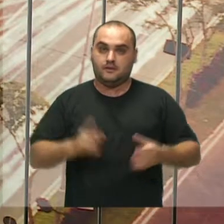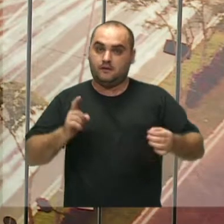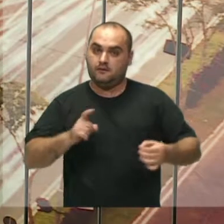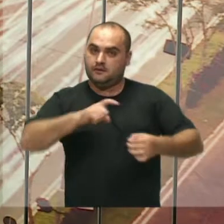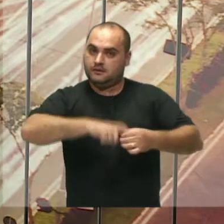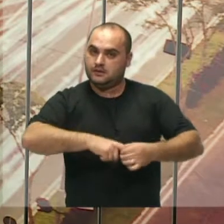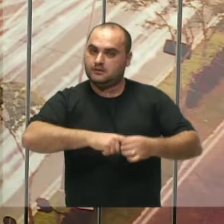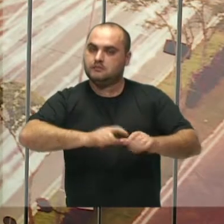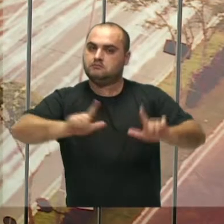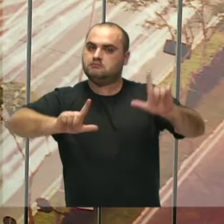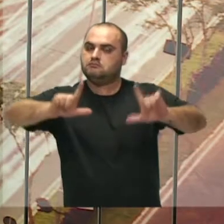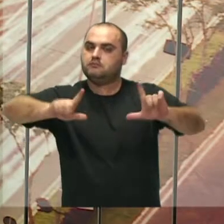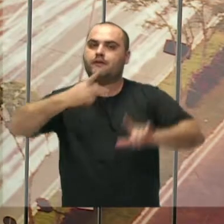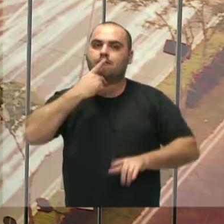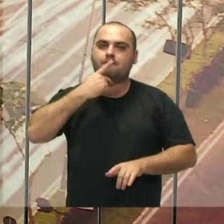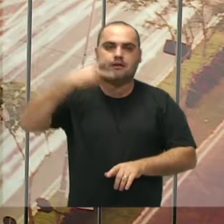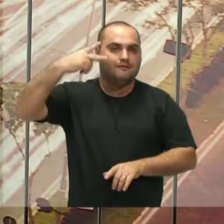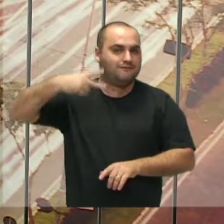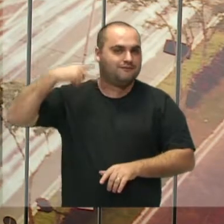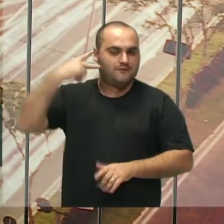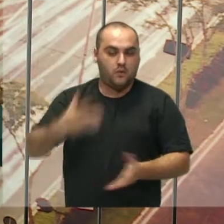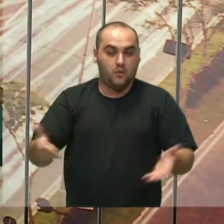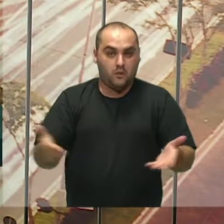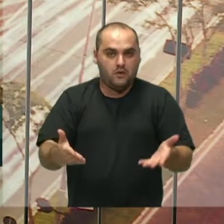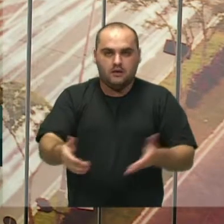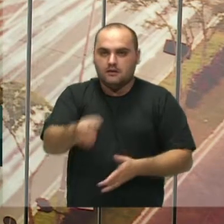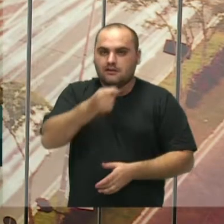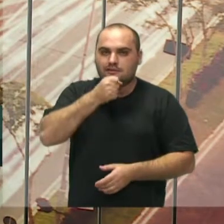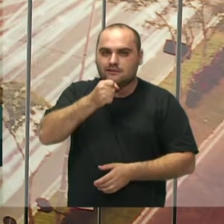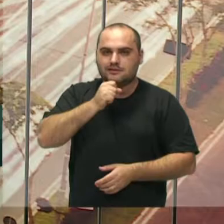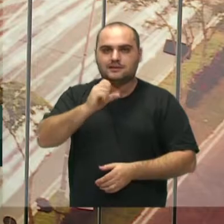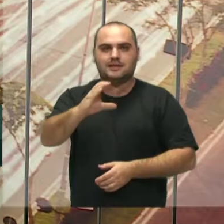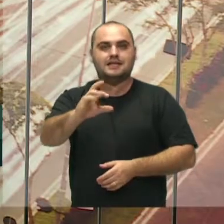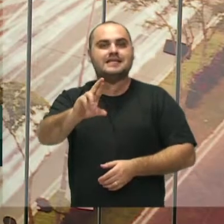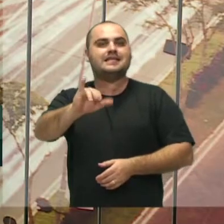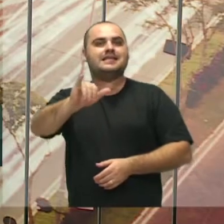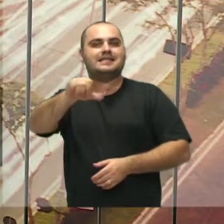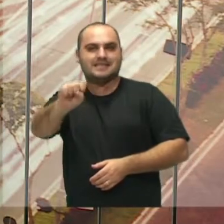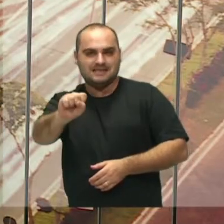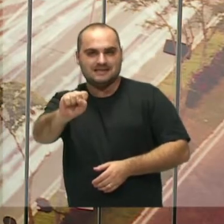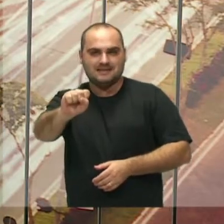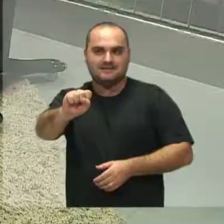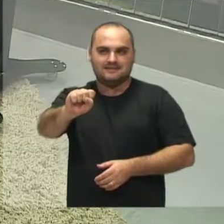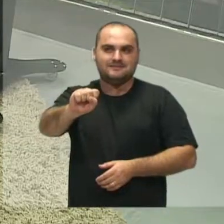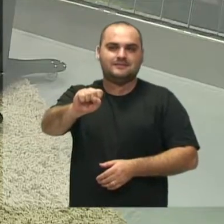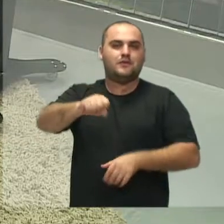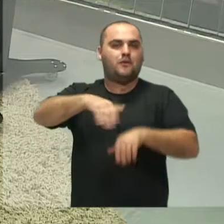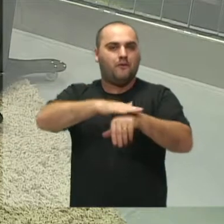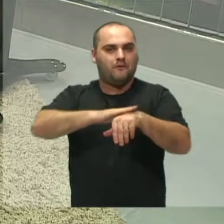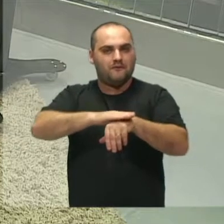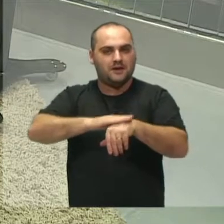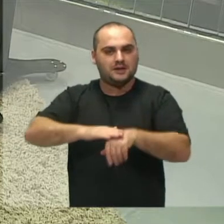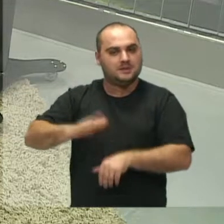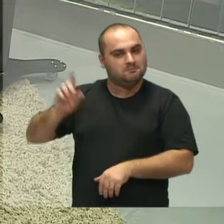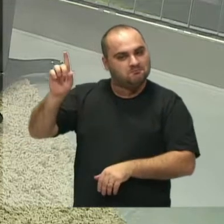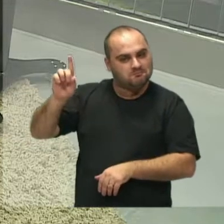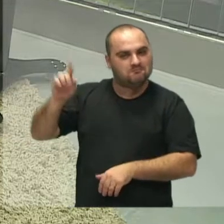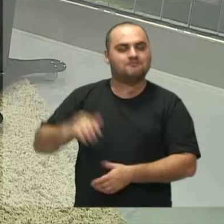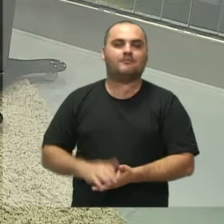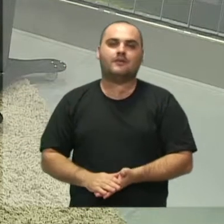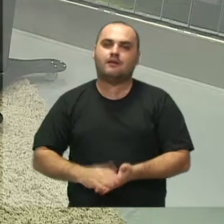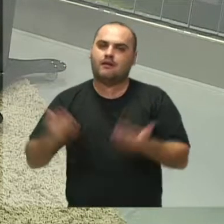Voltamos com o programa Fala Vereador. Hoje estamos entrevistando a Cris Stuart. Cris, estamos conversando aqui sobre idosos,